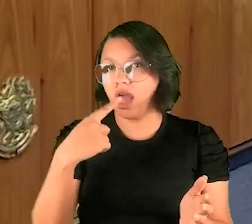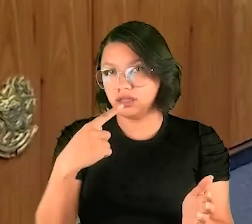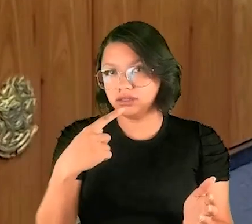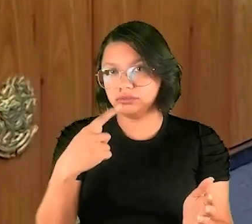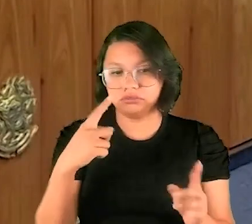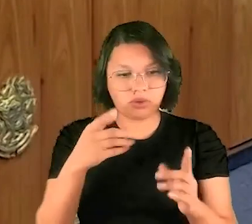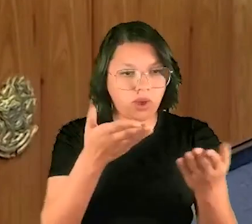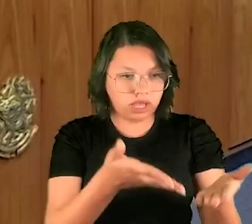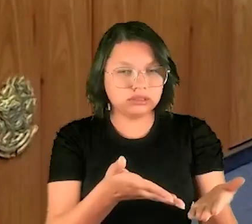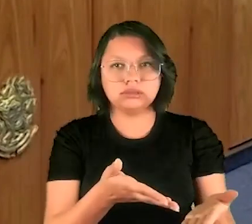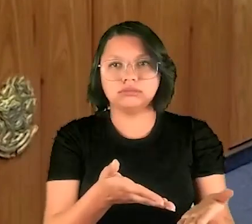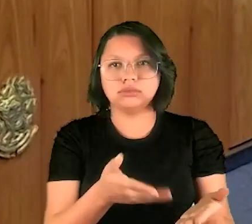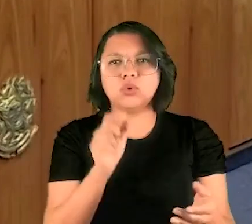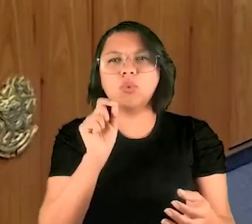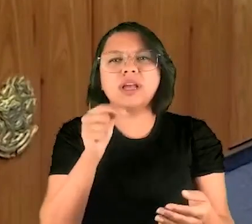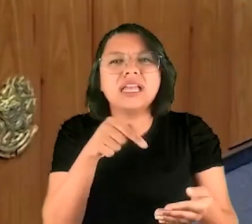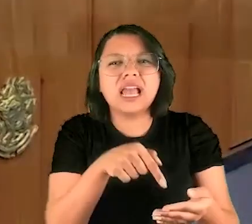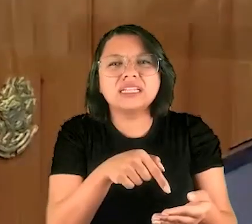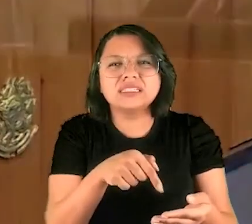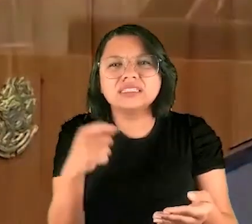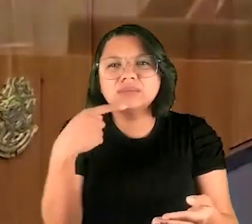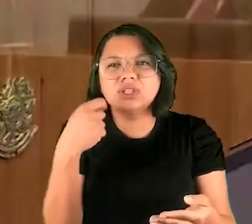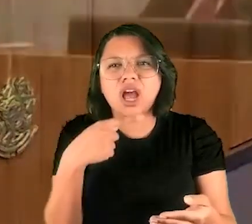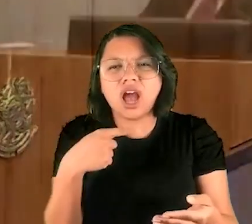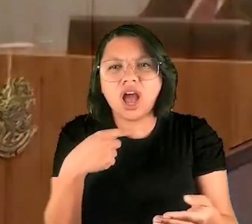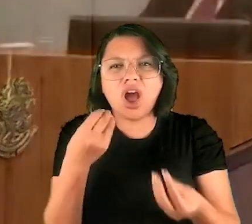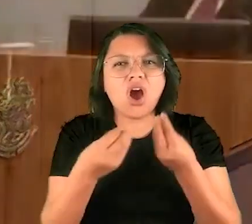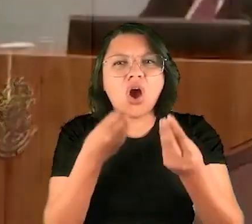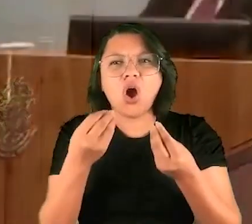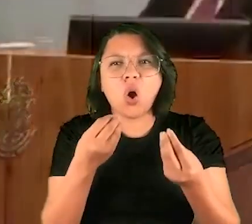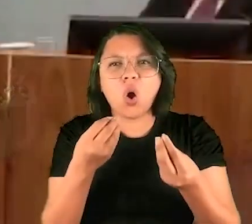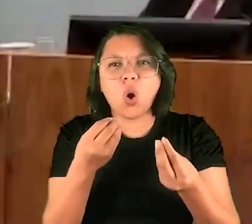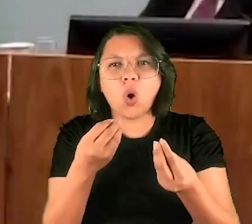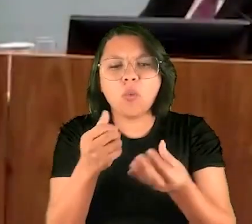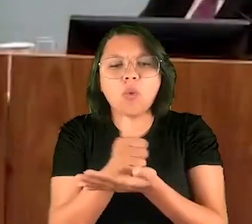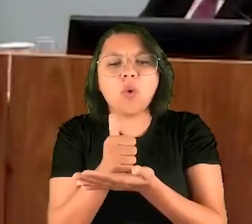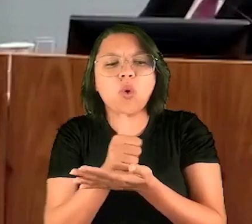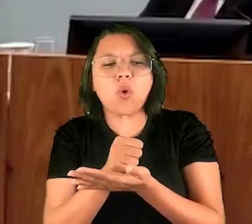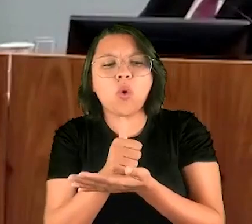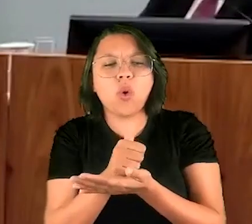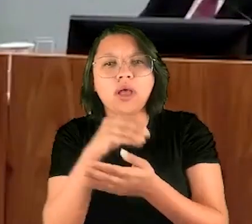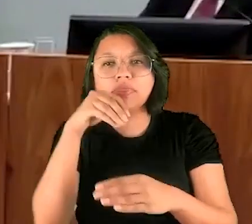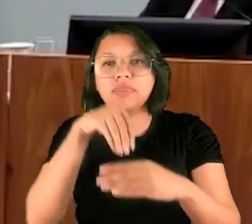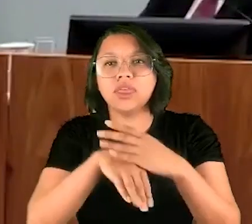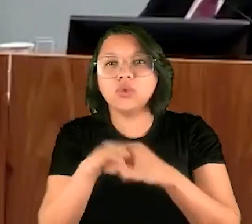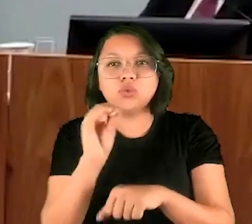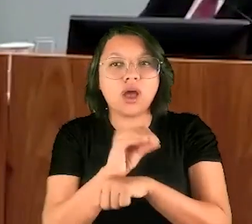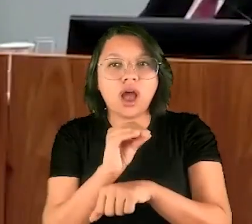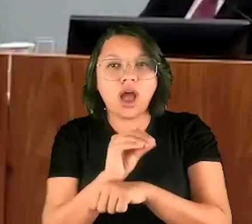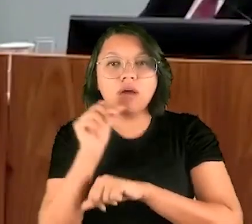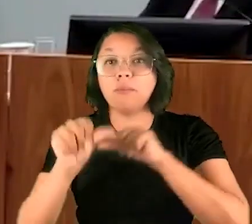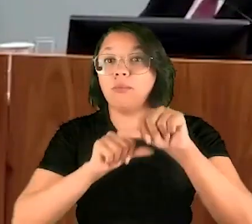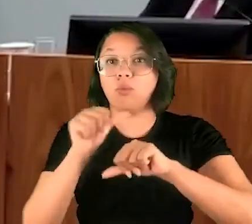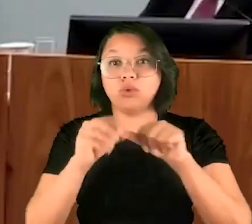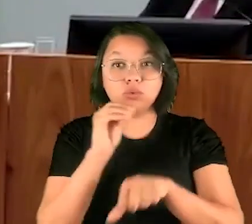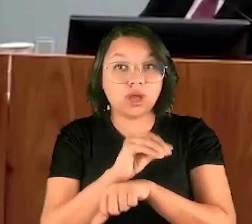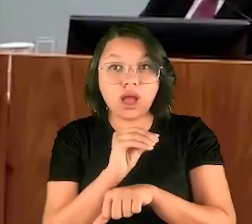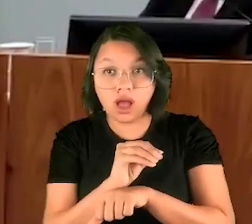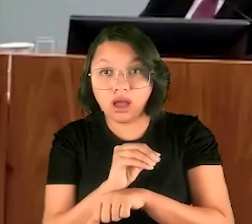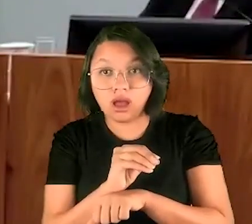medicamento tal, o que esse medicamento, como ele será administrado no tratamento? Vai alterar o tratamento?